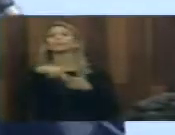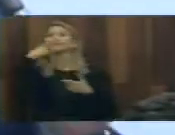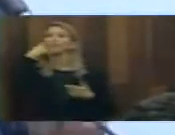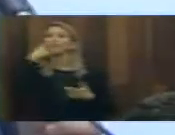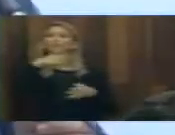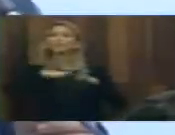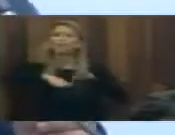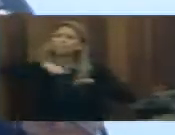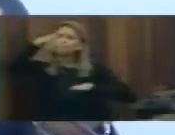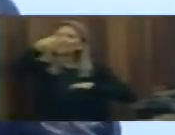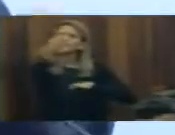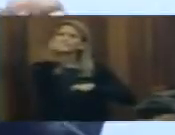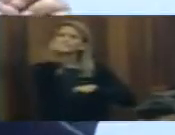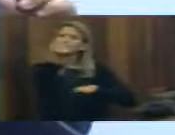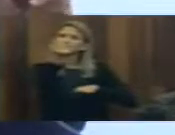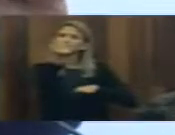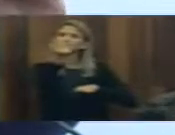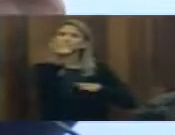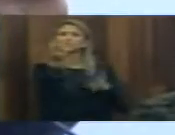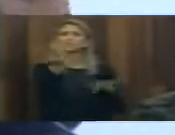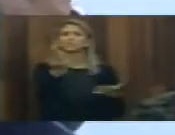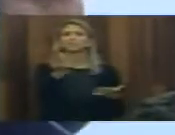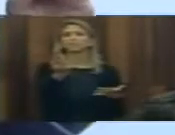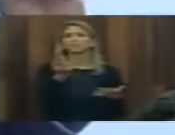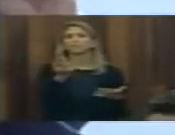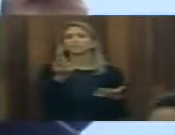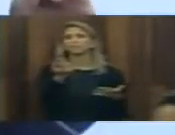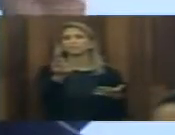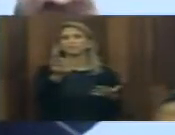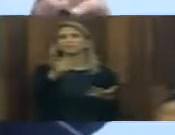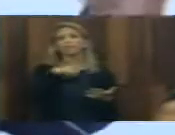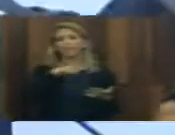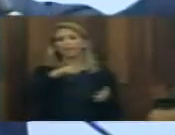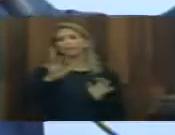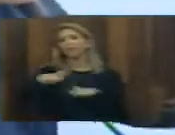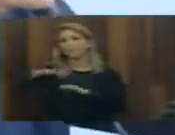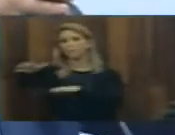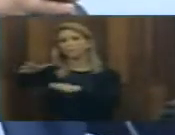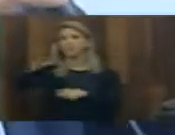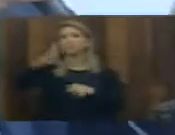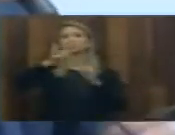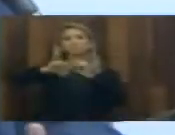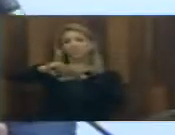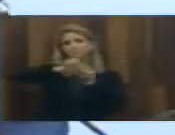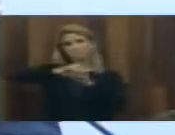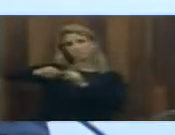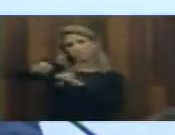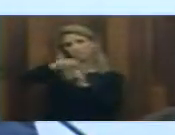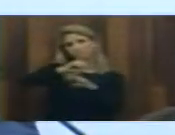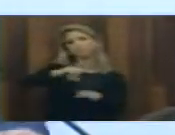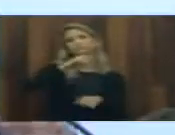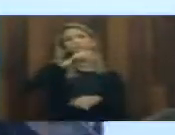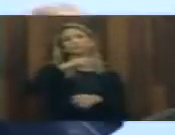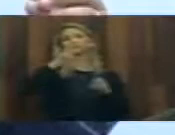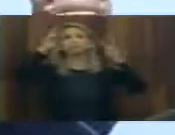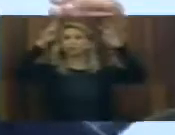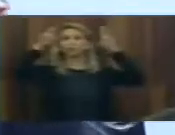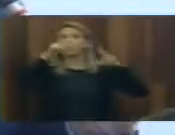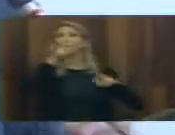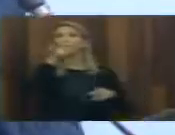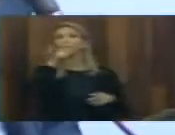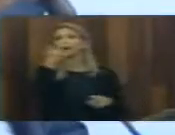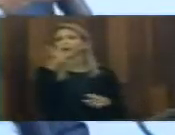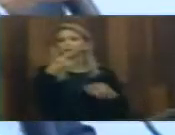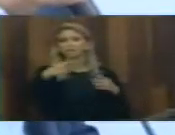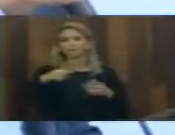de despesa quando ocorrem campanhas educativas referente à questão do Oceano Sem Lixo, nas